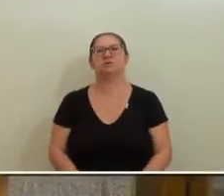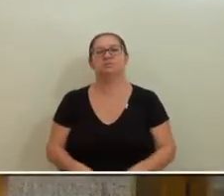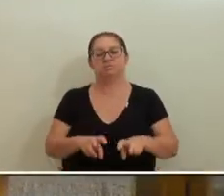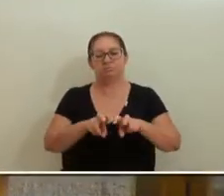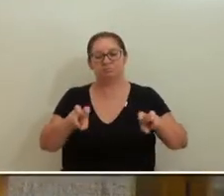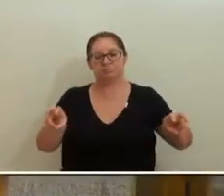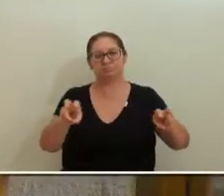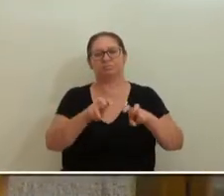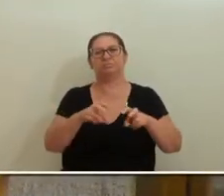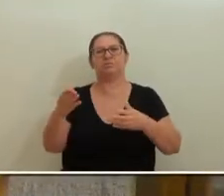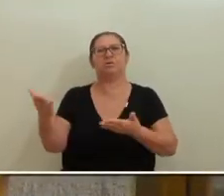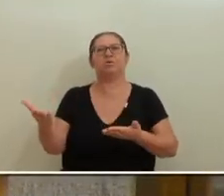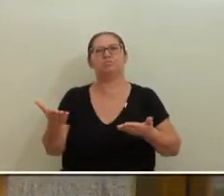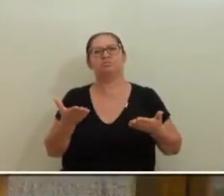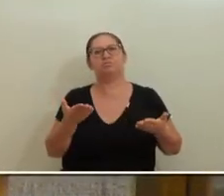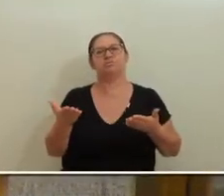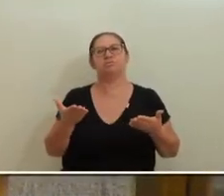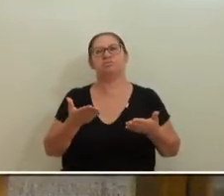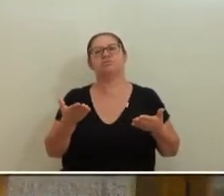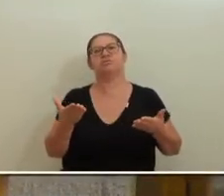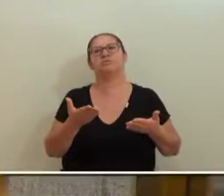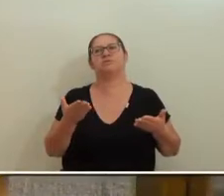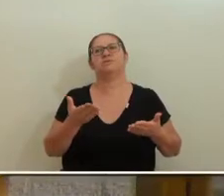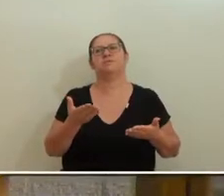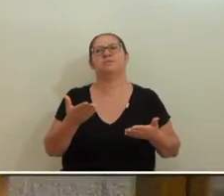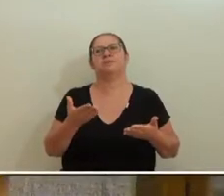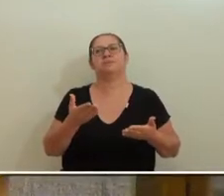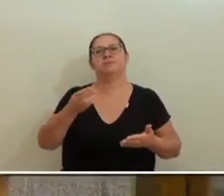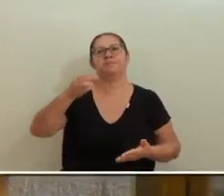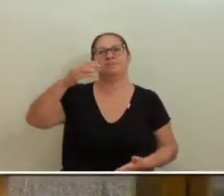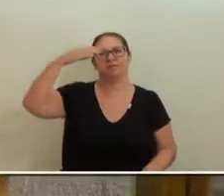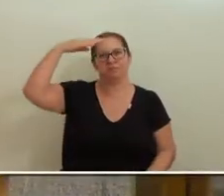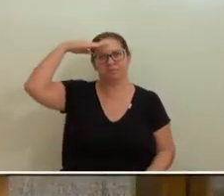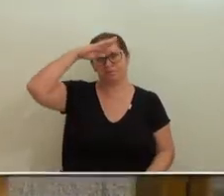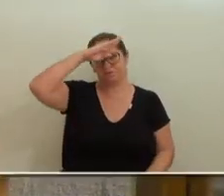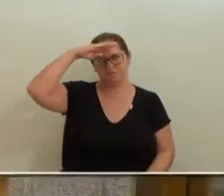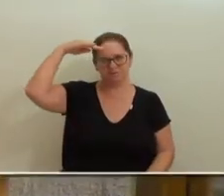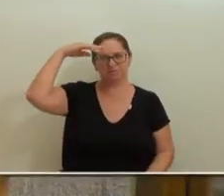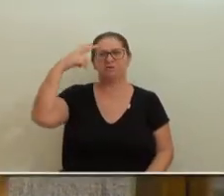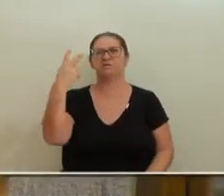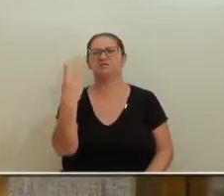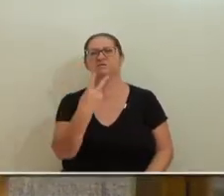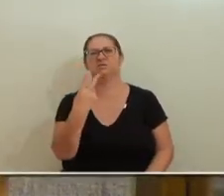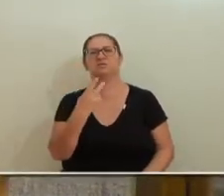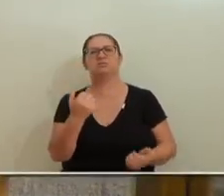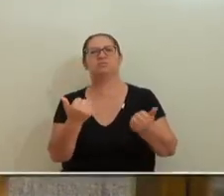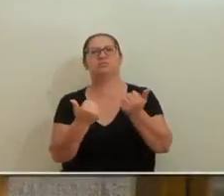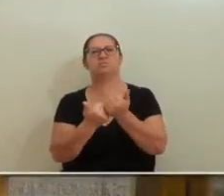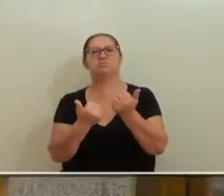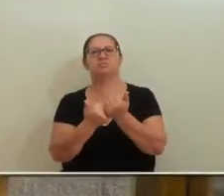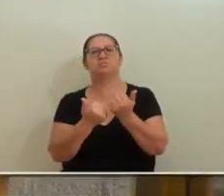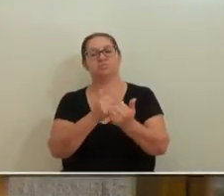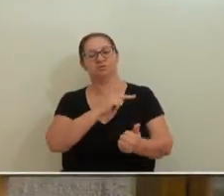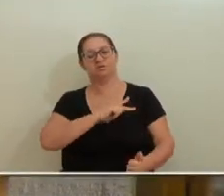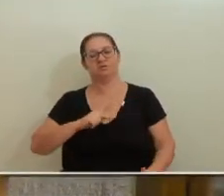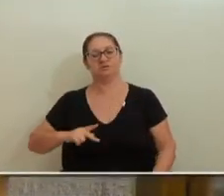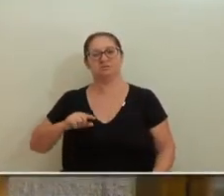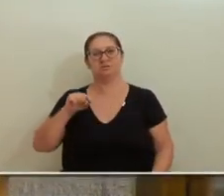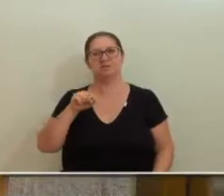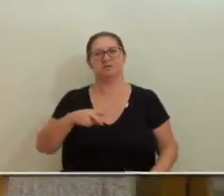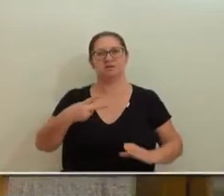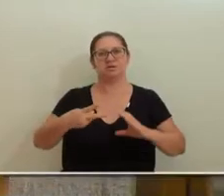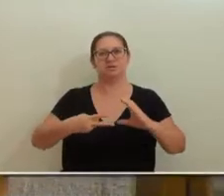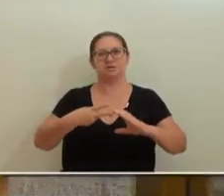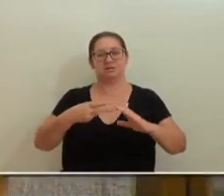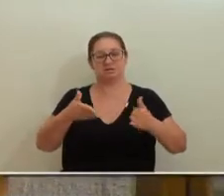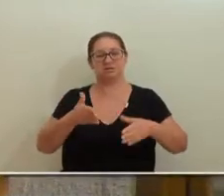honra, convidamos o excelentíssimo senhor Márcio Rosa, segundo vice-presidente dessa Casa de Leis, nesse ato, presidindo